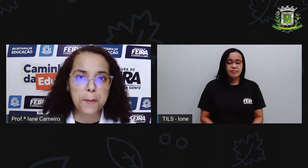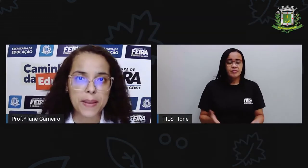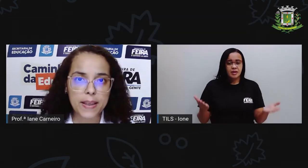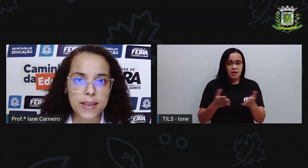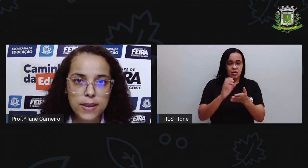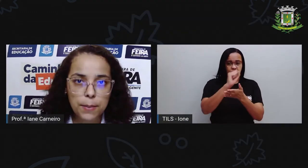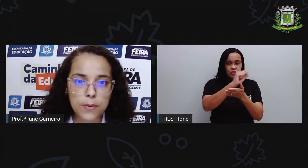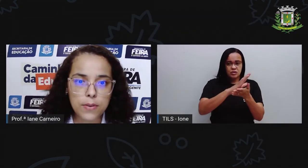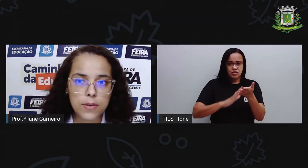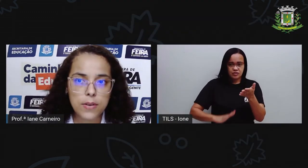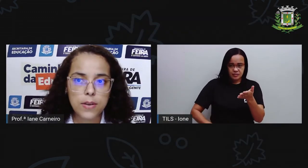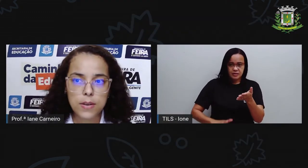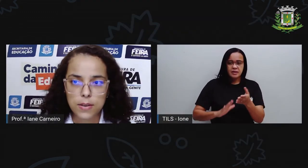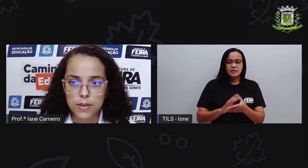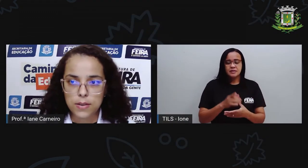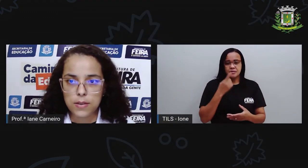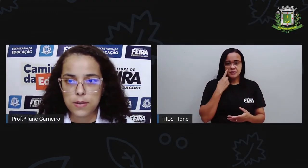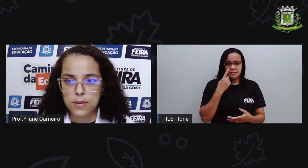prova vai interromper aqui, tá bom?